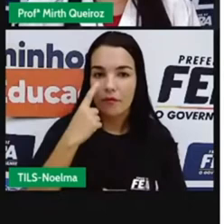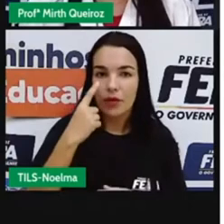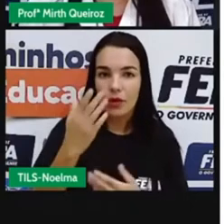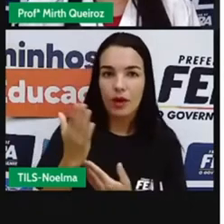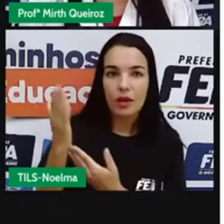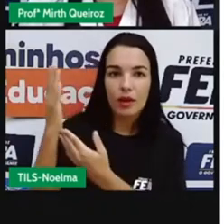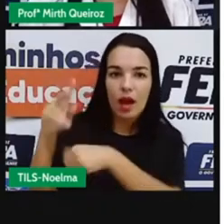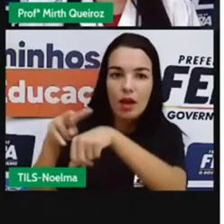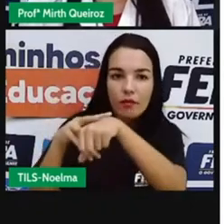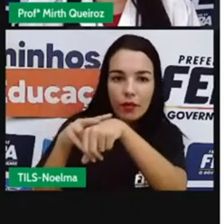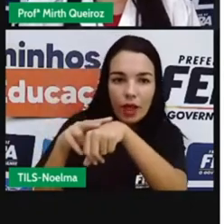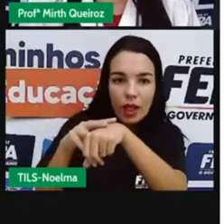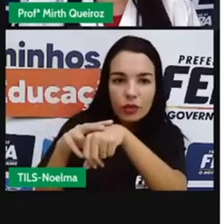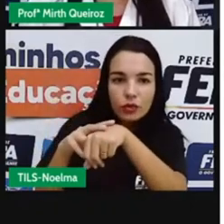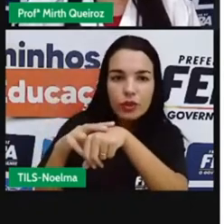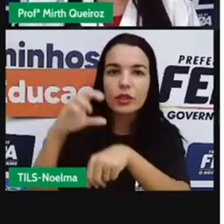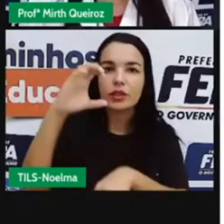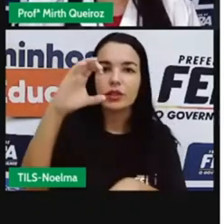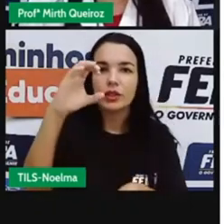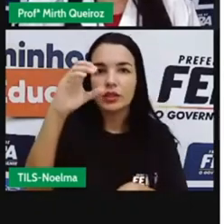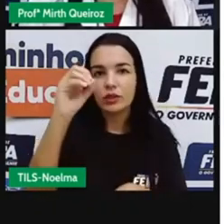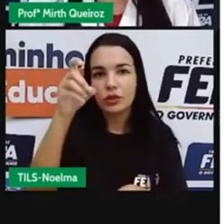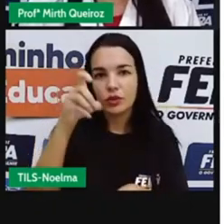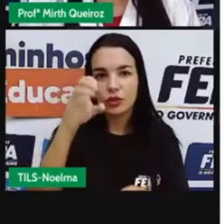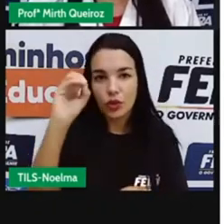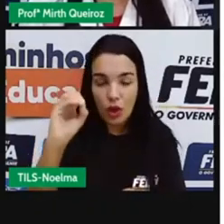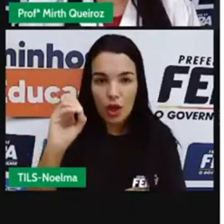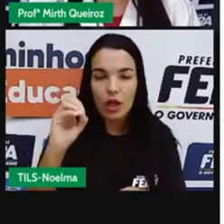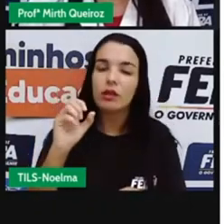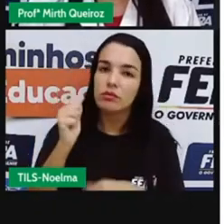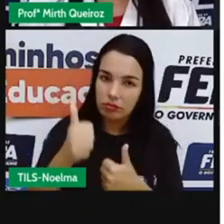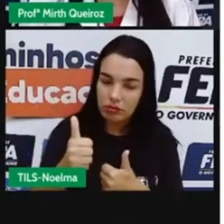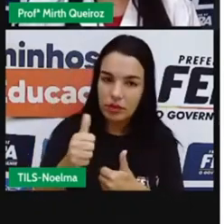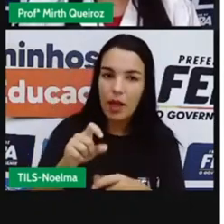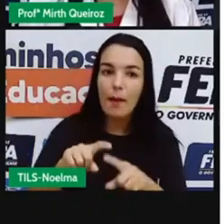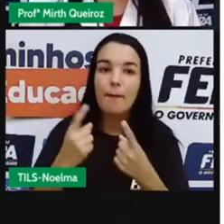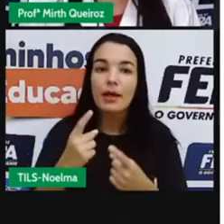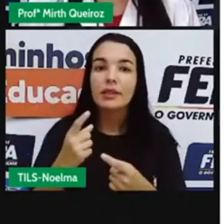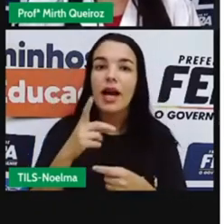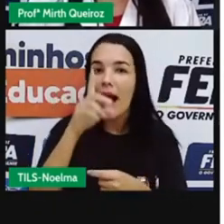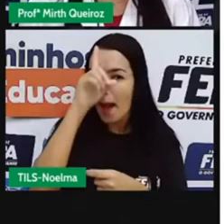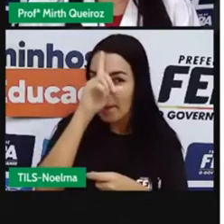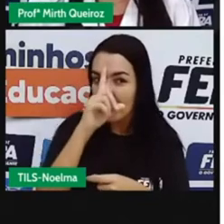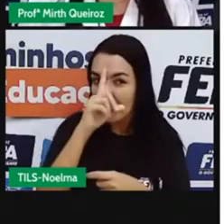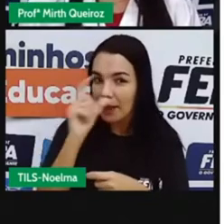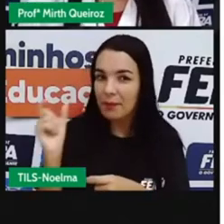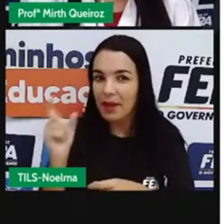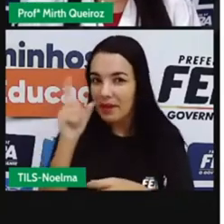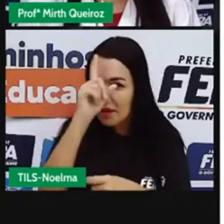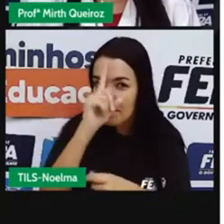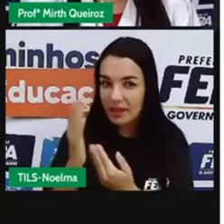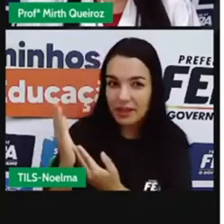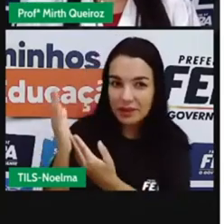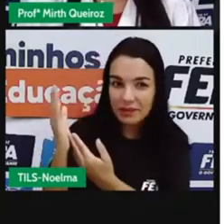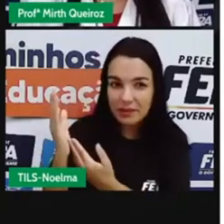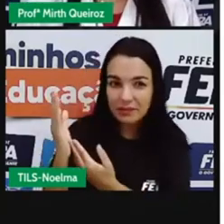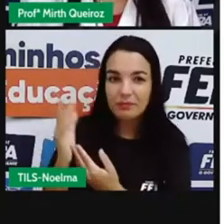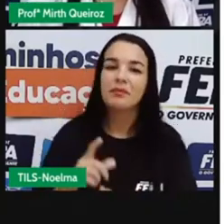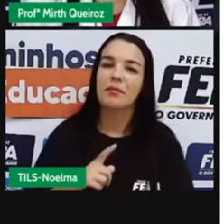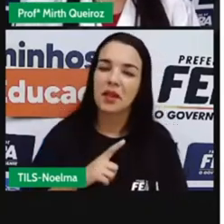são escritas com as letras C e H, que quando juntas formam aí o som de